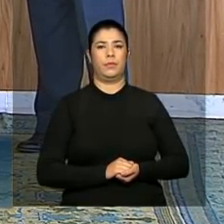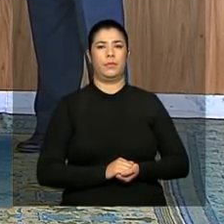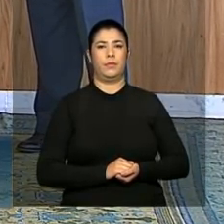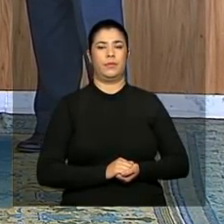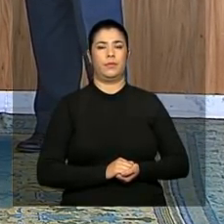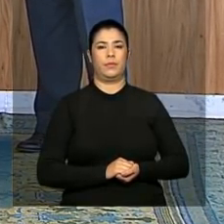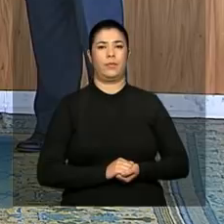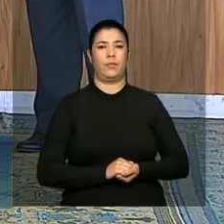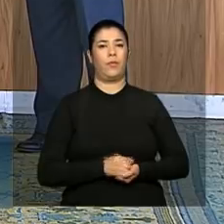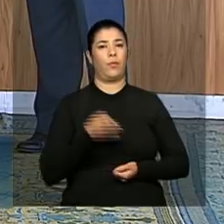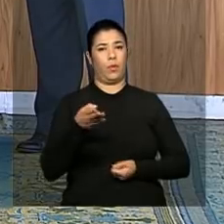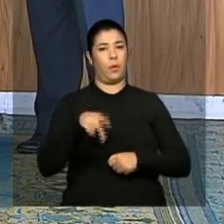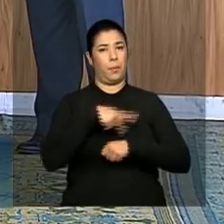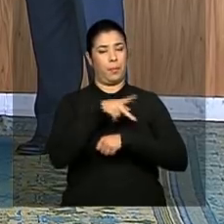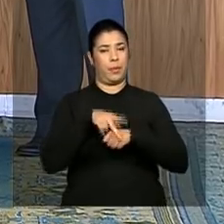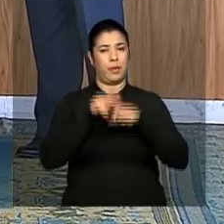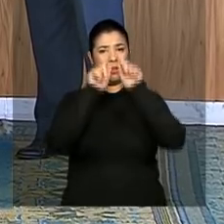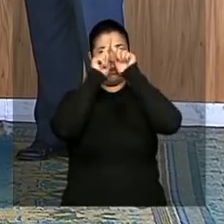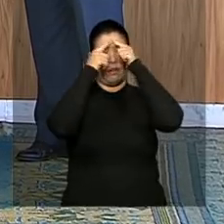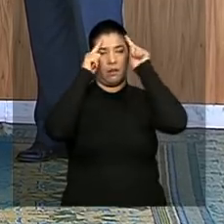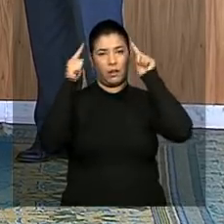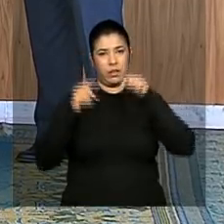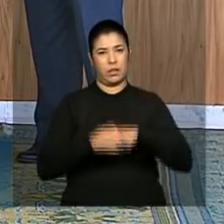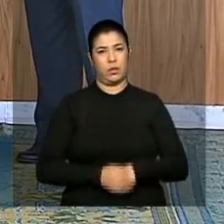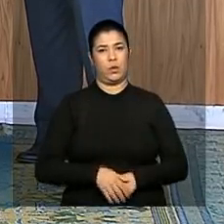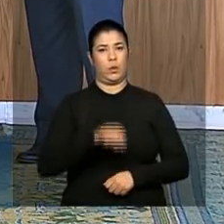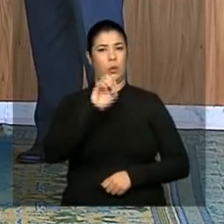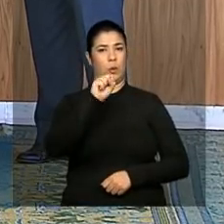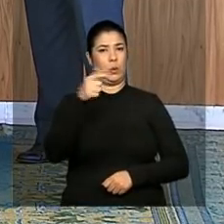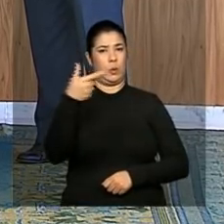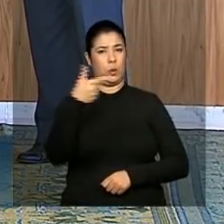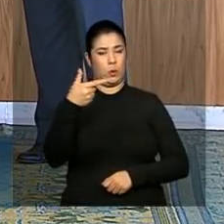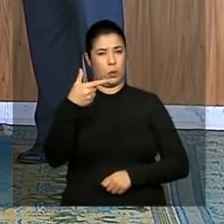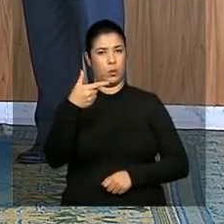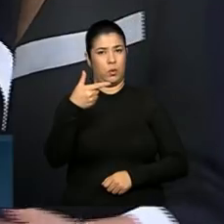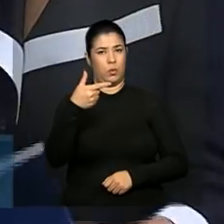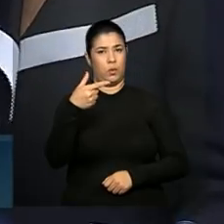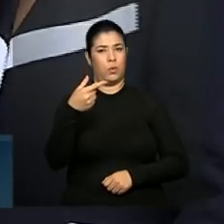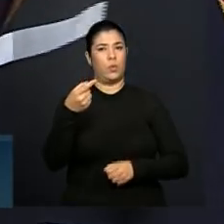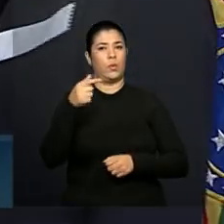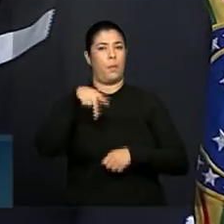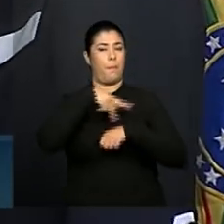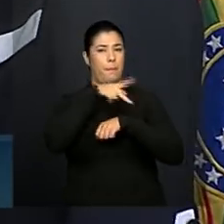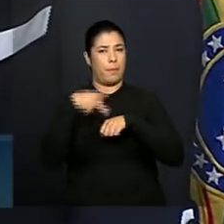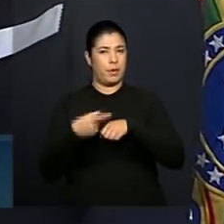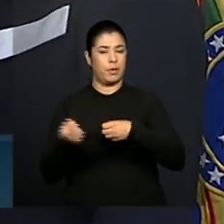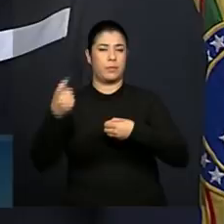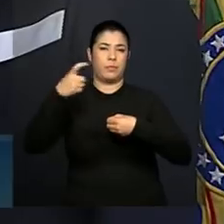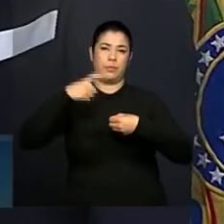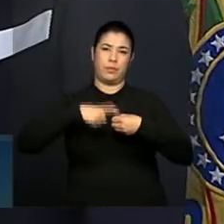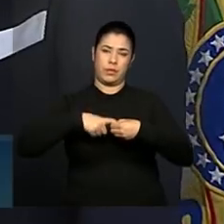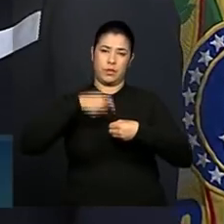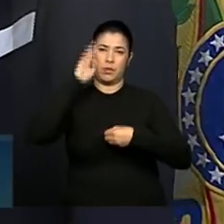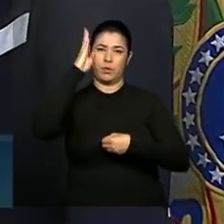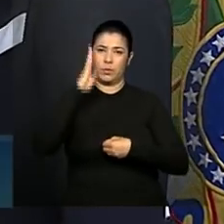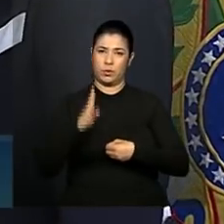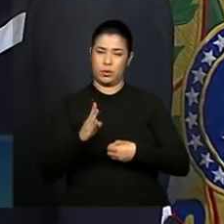A Grécia foi o 82º parceiro comercial brasileiro, com participação